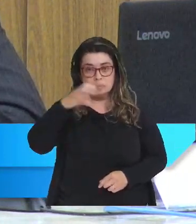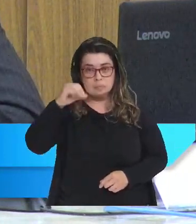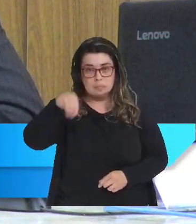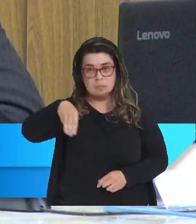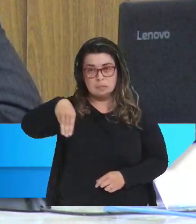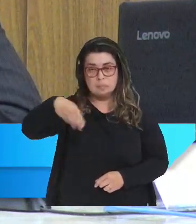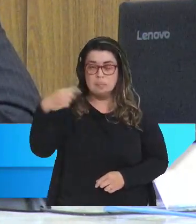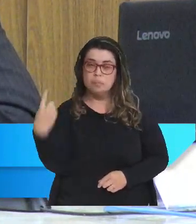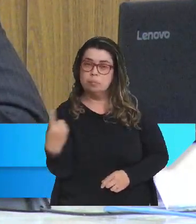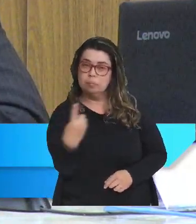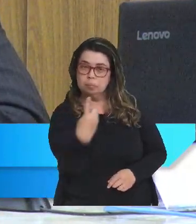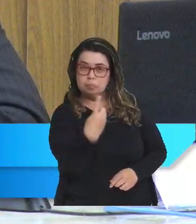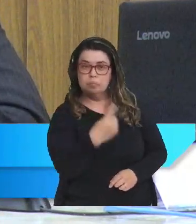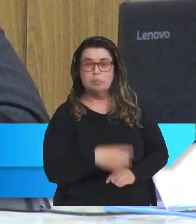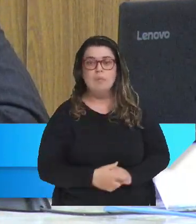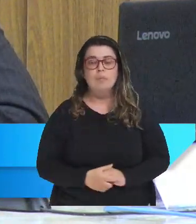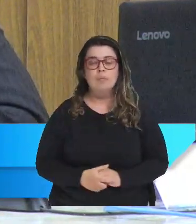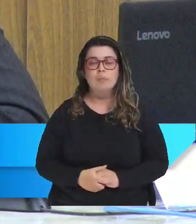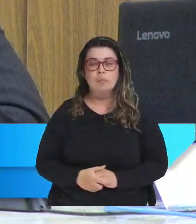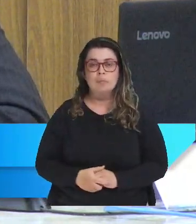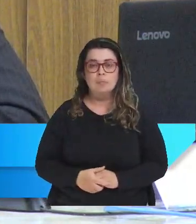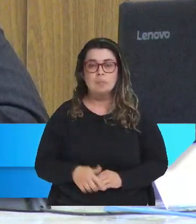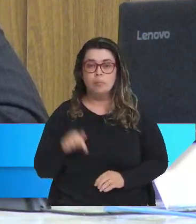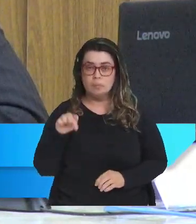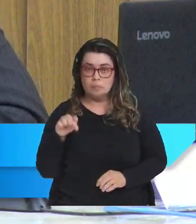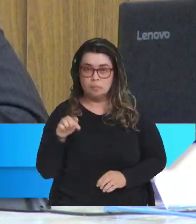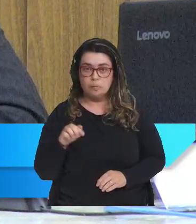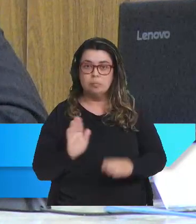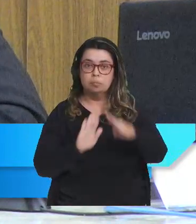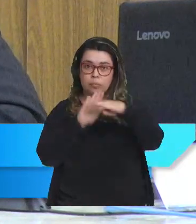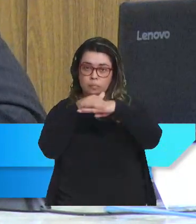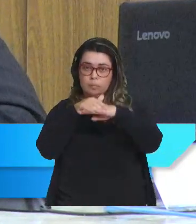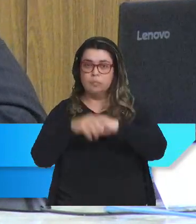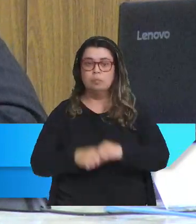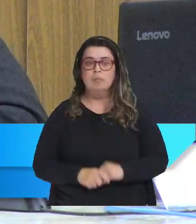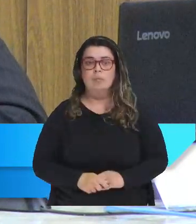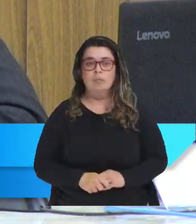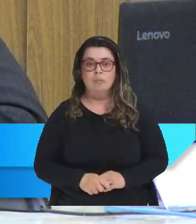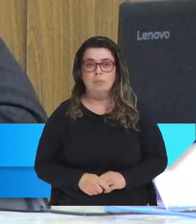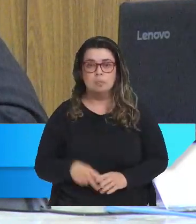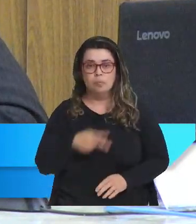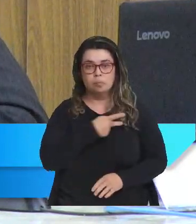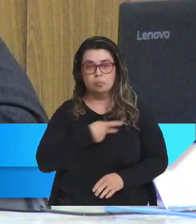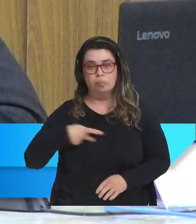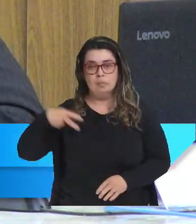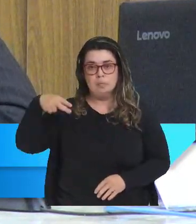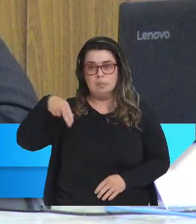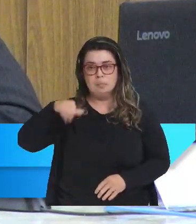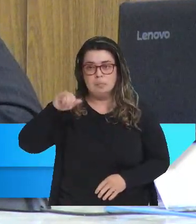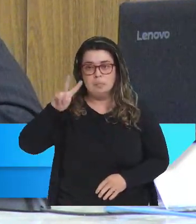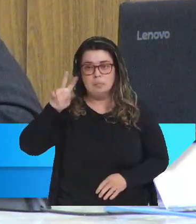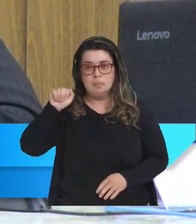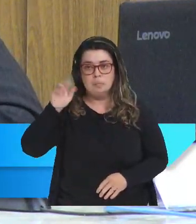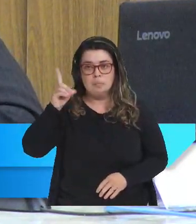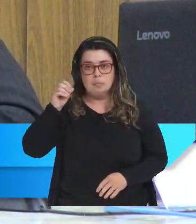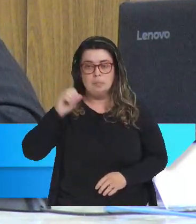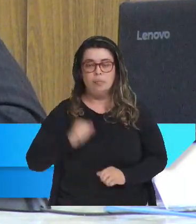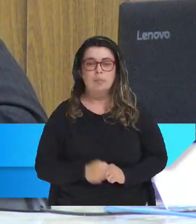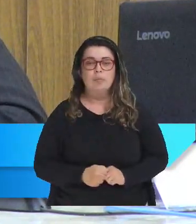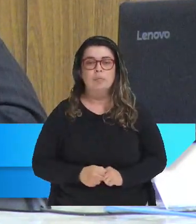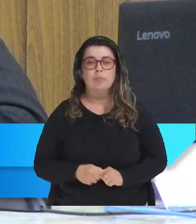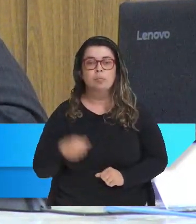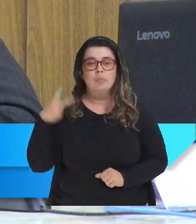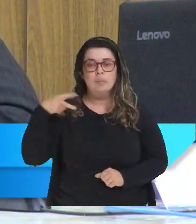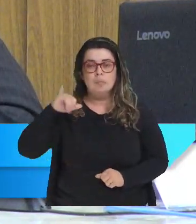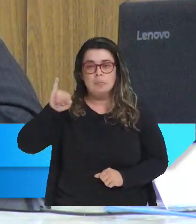cada, improrrogáveis. Os vereadores inscritos para a noite de hoje são o pastor Nivaldo dos Santos e o vereador Jonas Campos